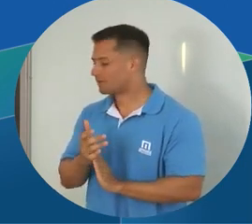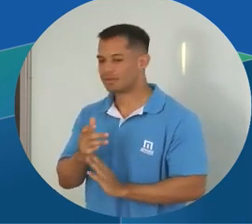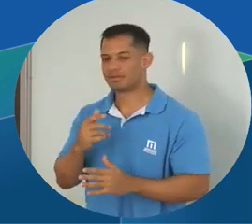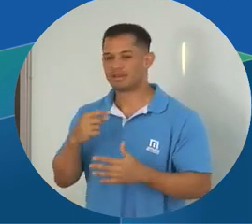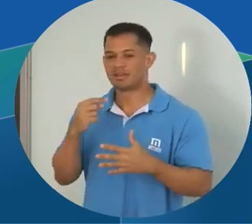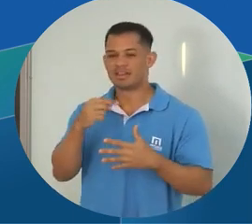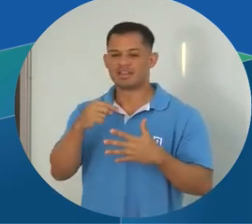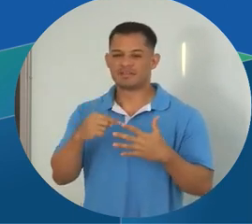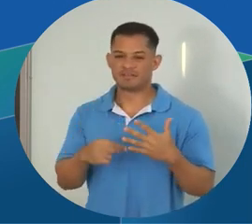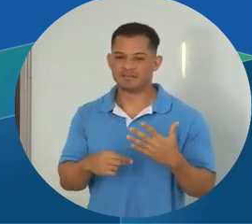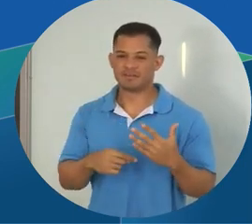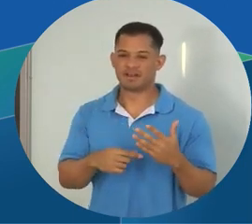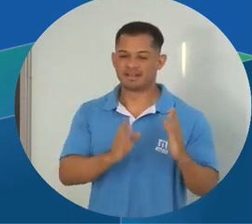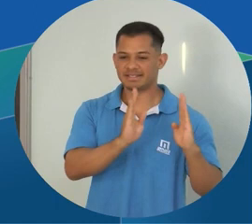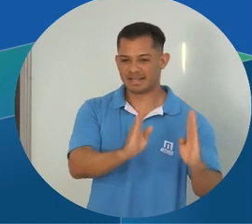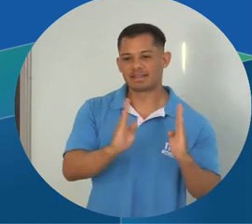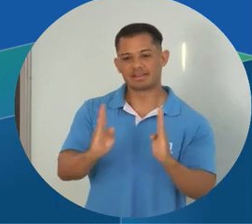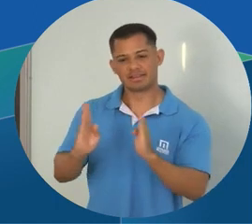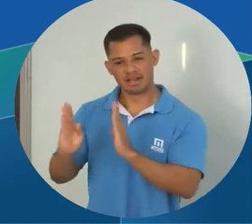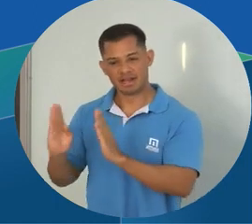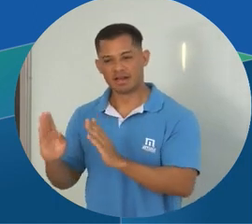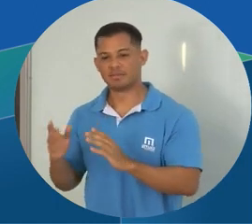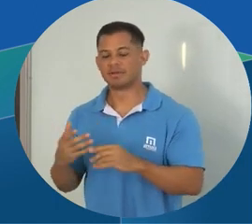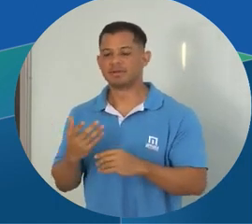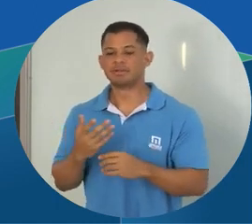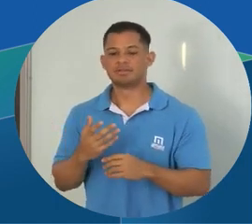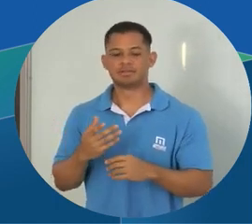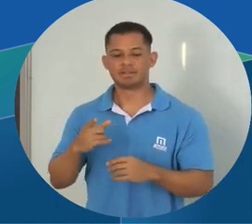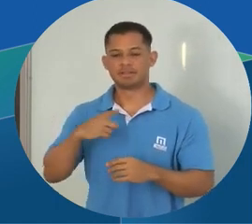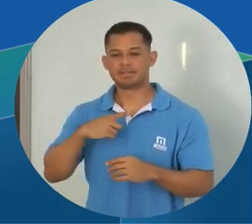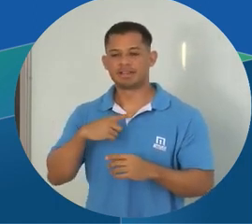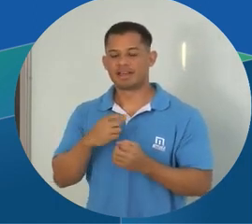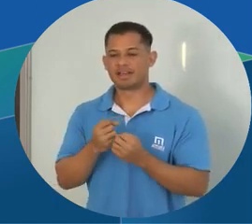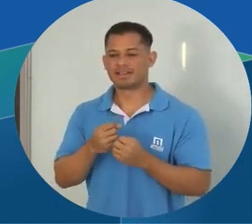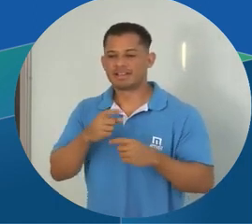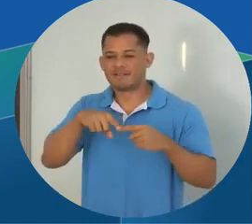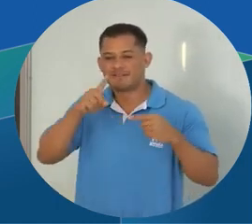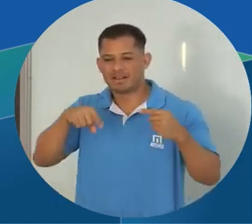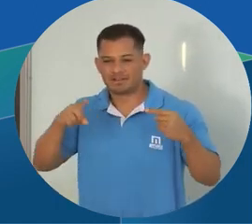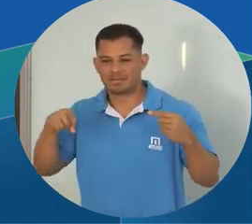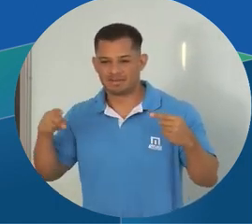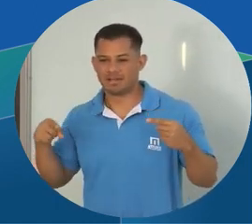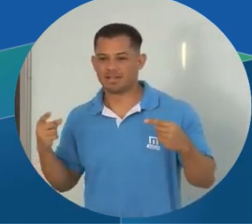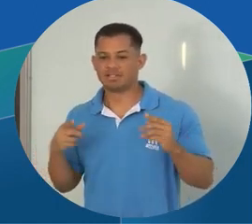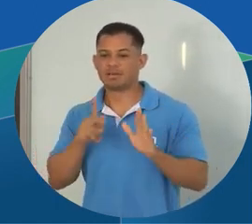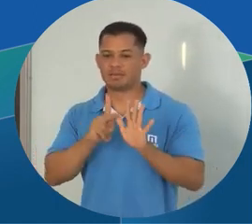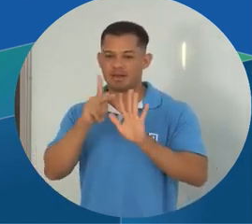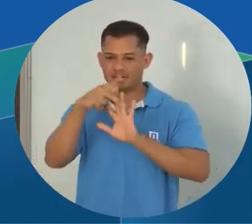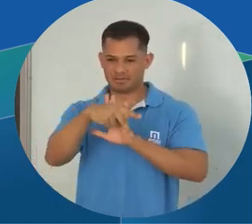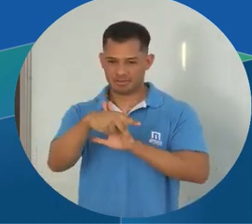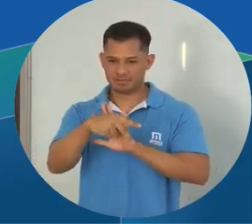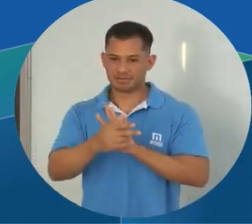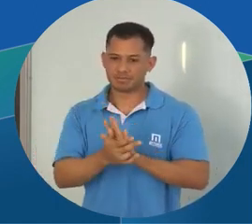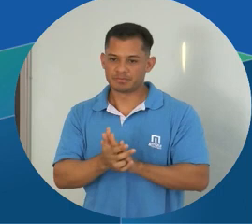etapas, com vários graus de compactação, uma grande variabilidade desses parâmetros. Então,